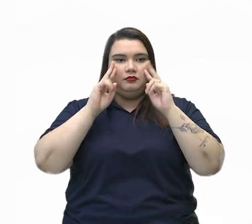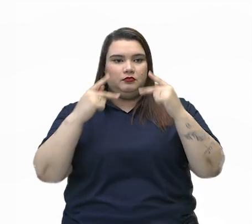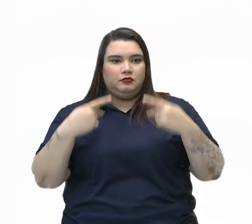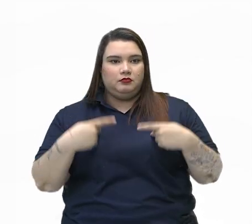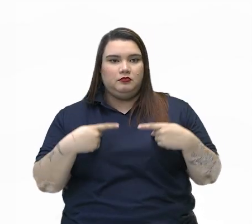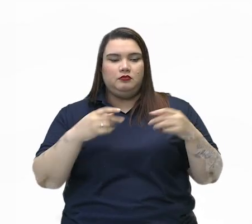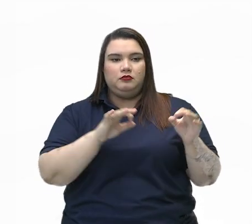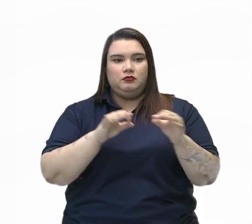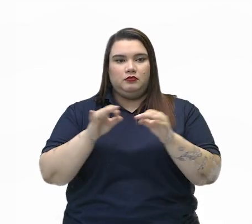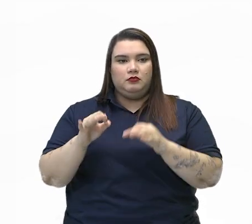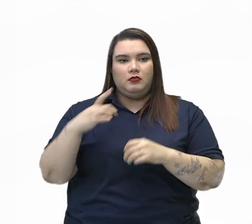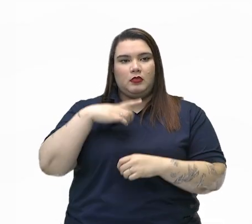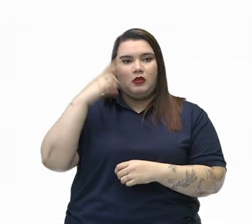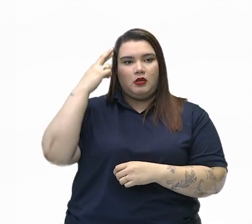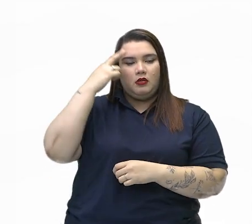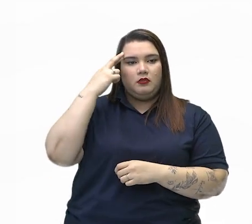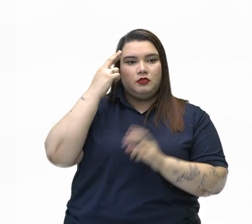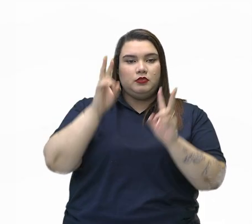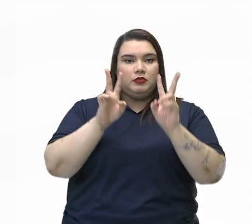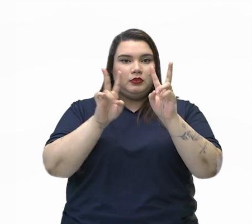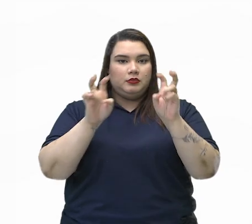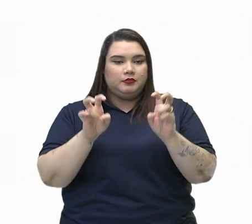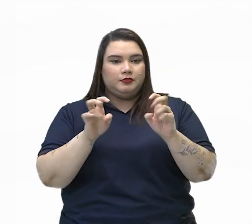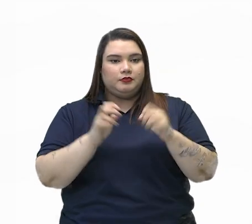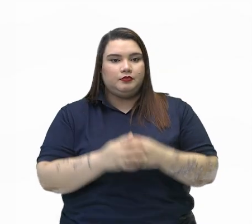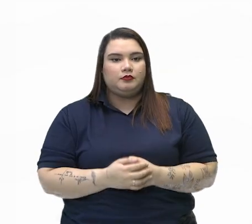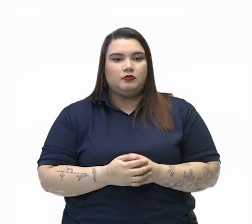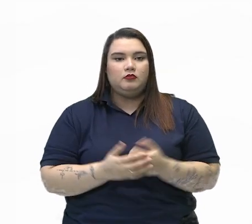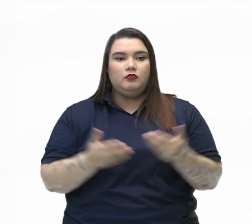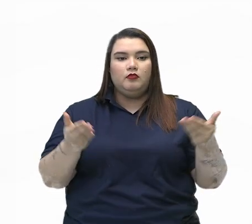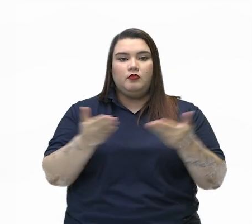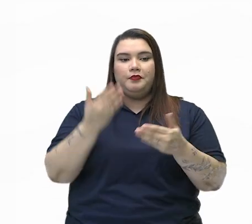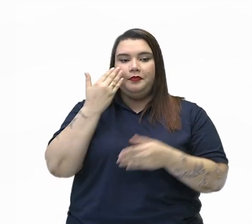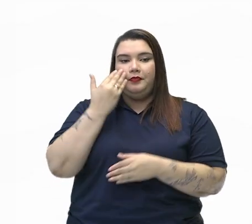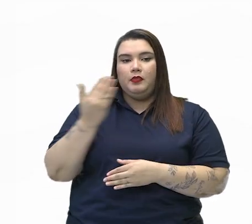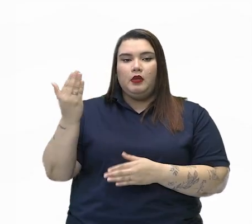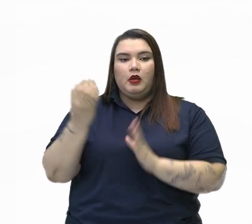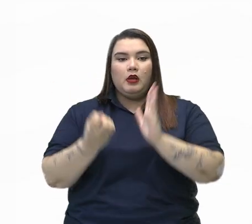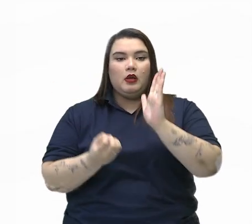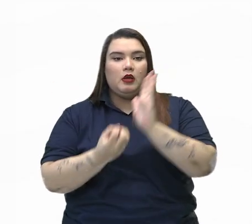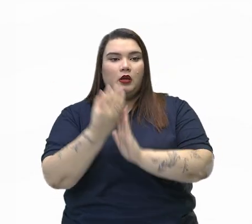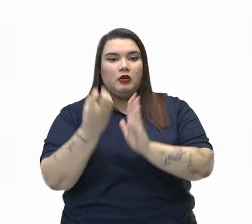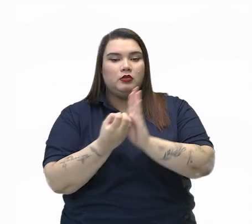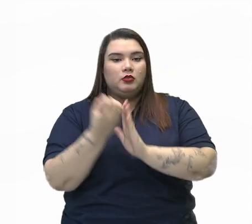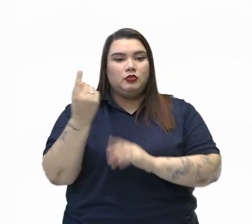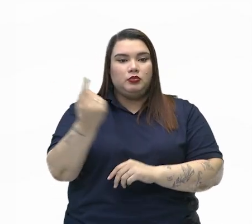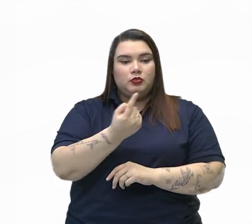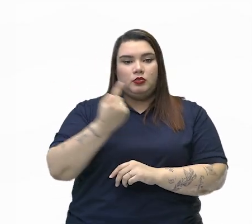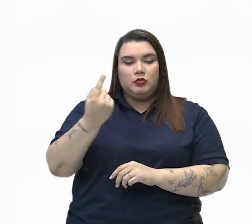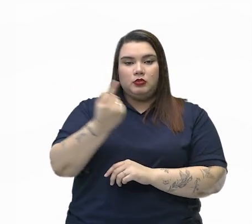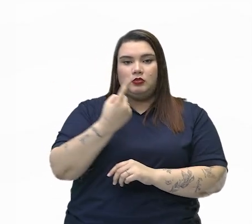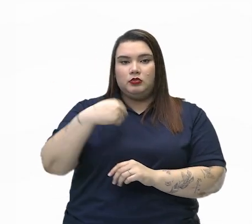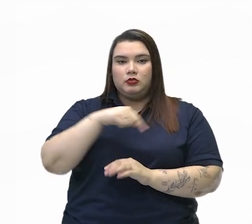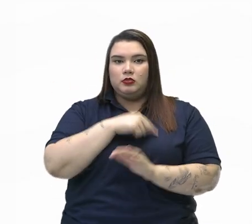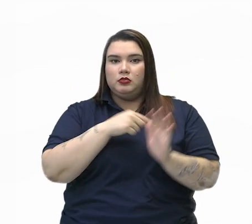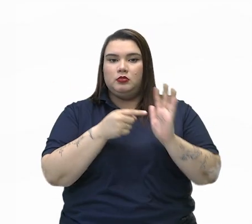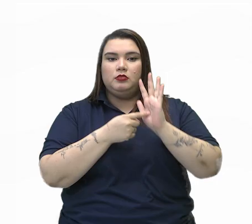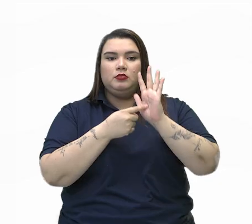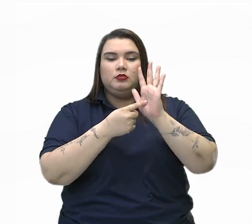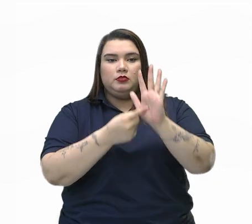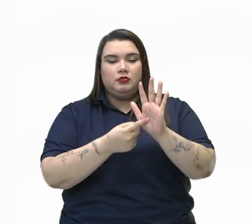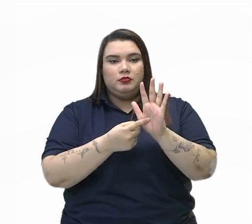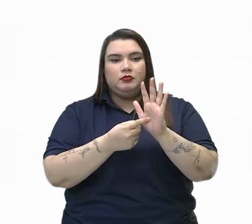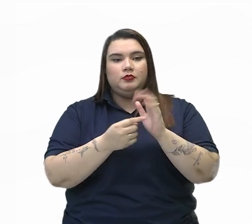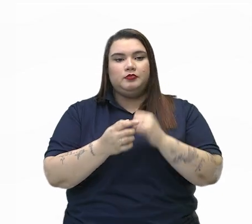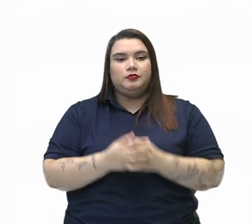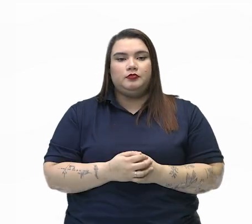seja, faz uma reflexão sobre esses temas. Então, vamos ver agora as criações individuais, como nós já vimos ali no